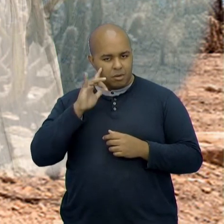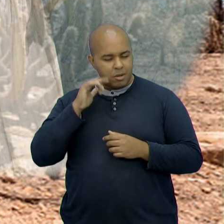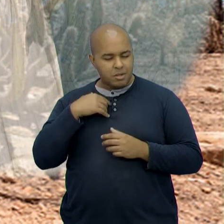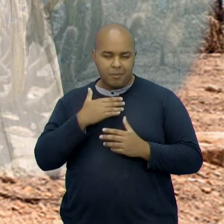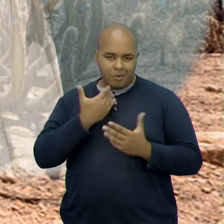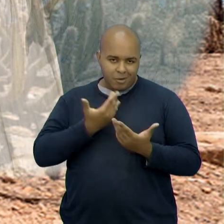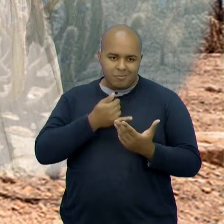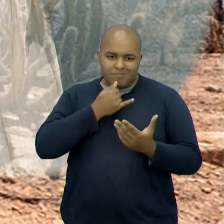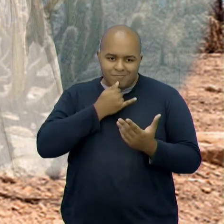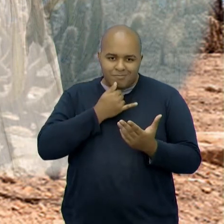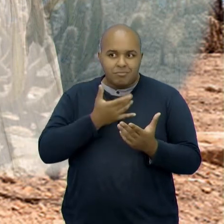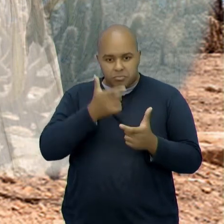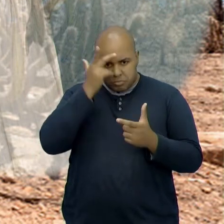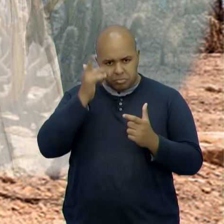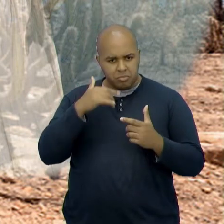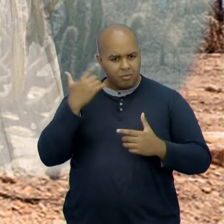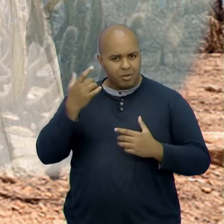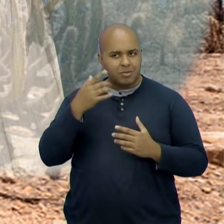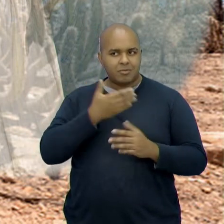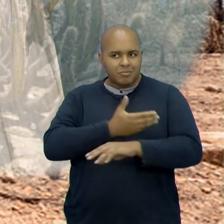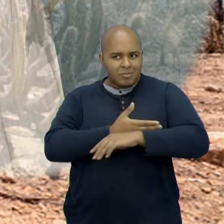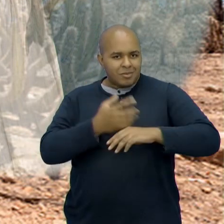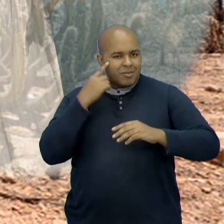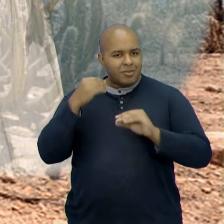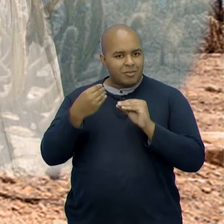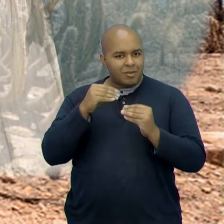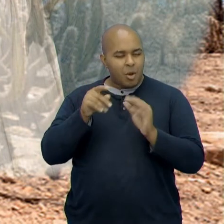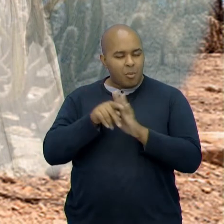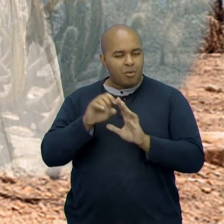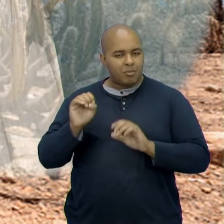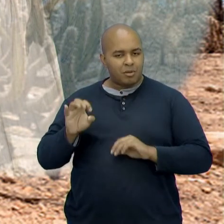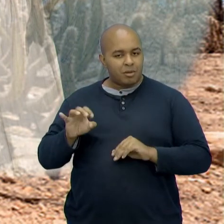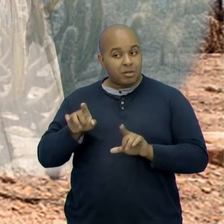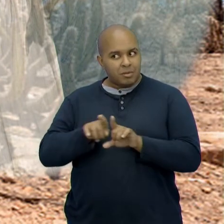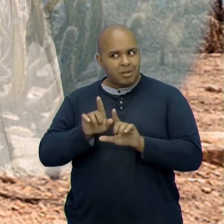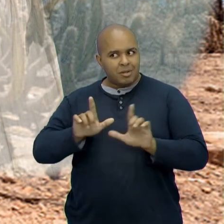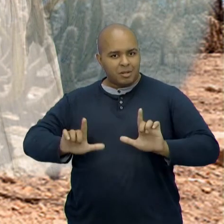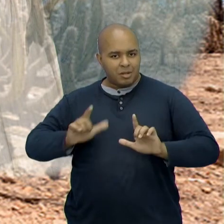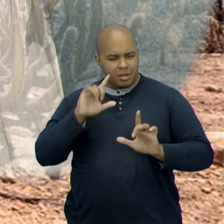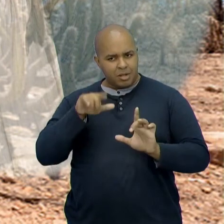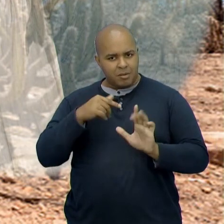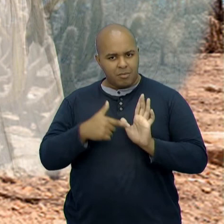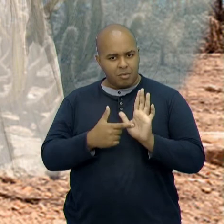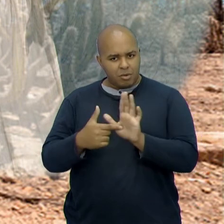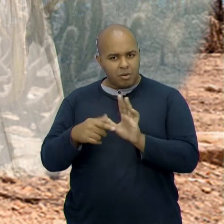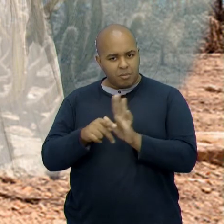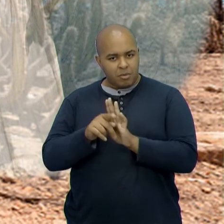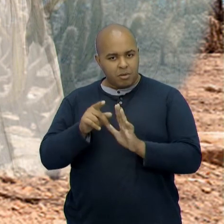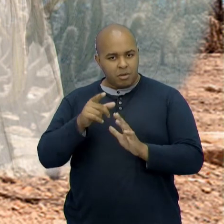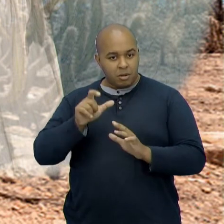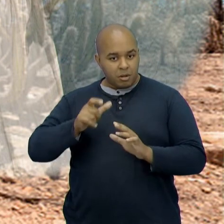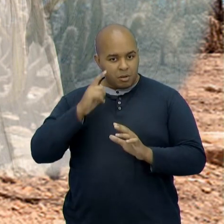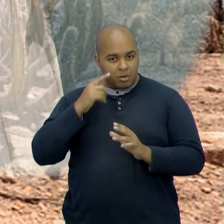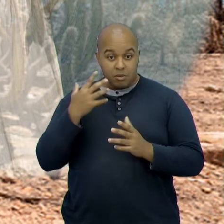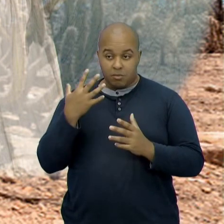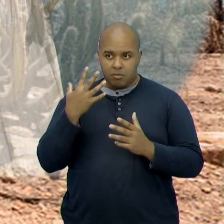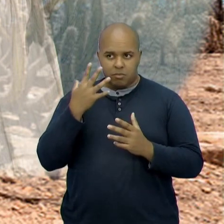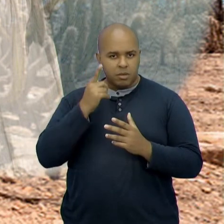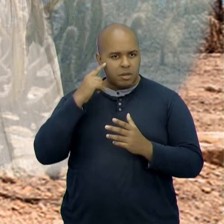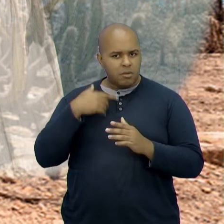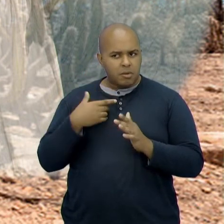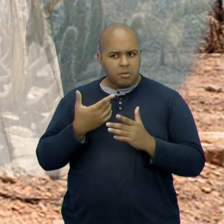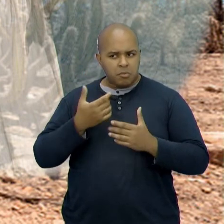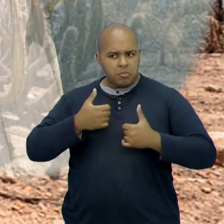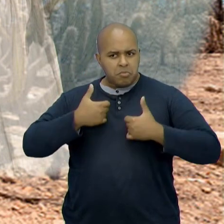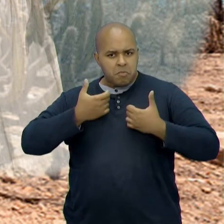ator que a gente se acostumou a ver nas novelas da Globo. E ele faz uma apresentação, para mim, maravilhosa, uma